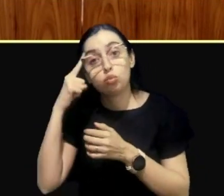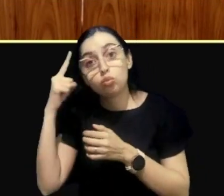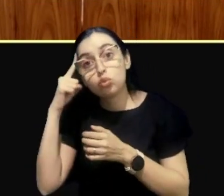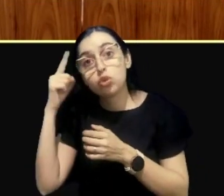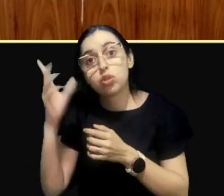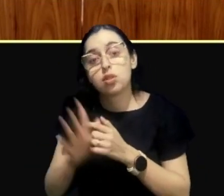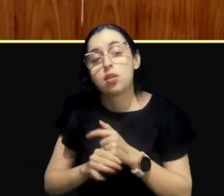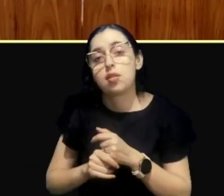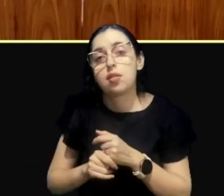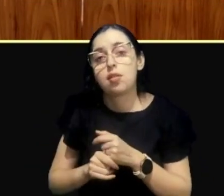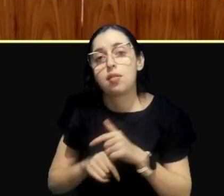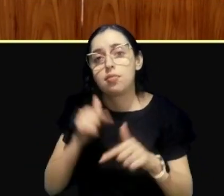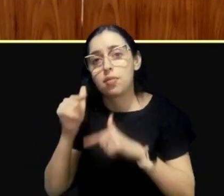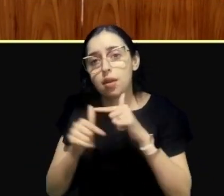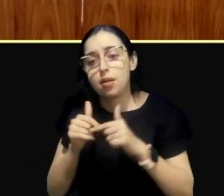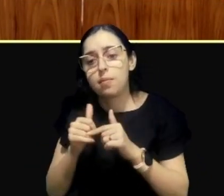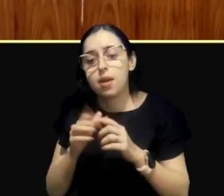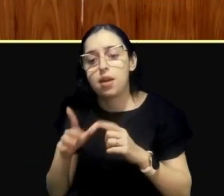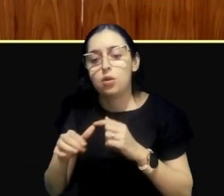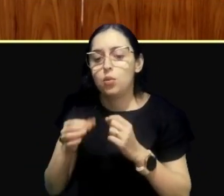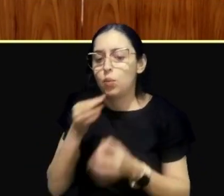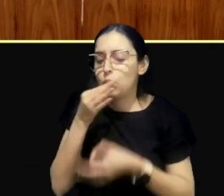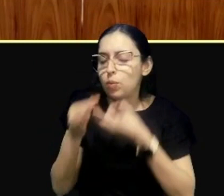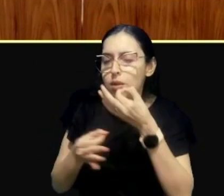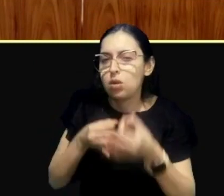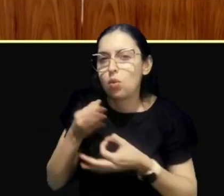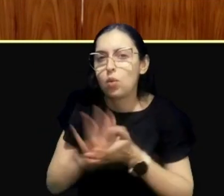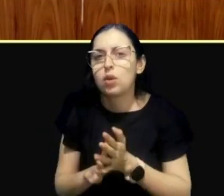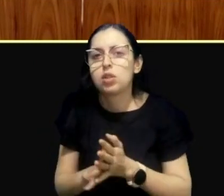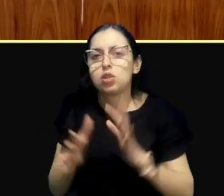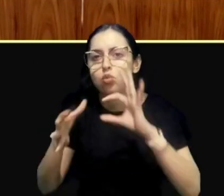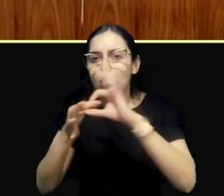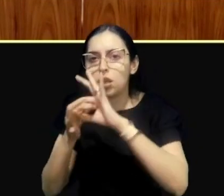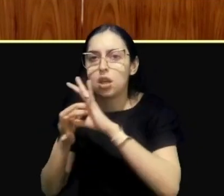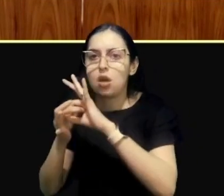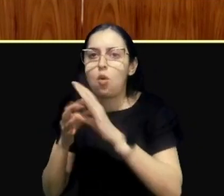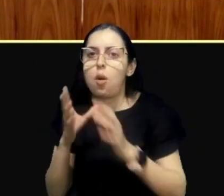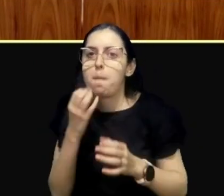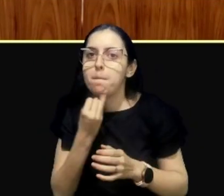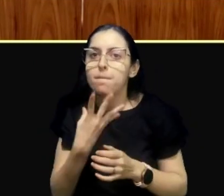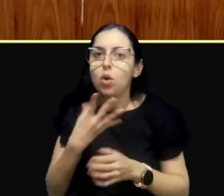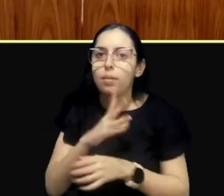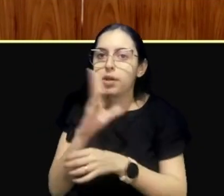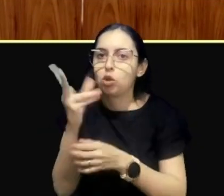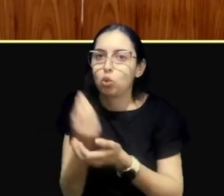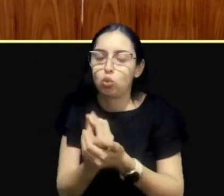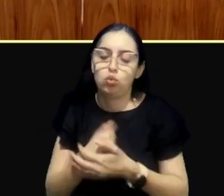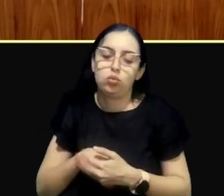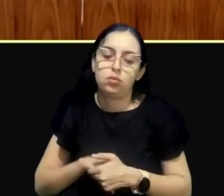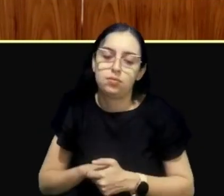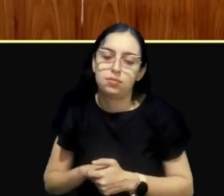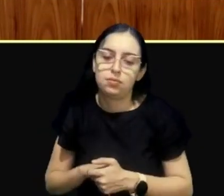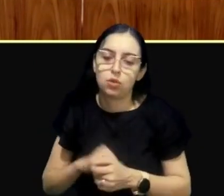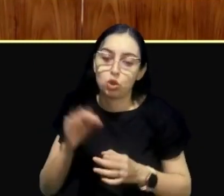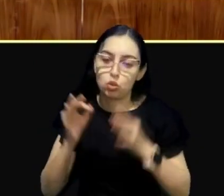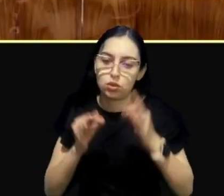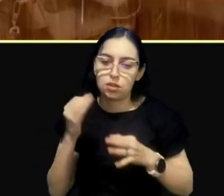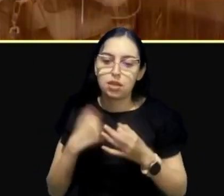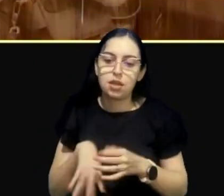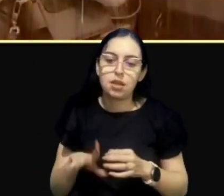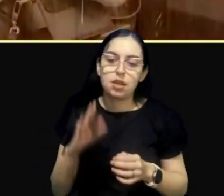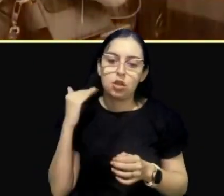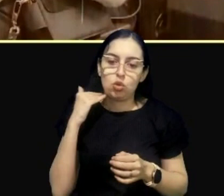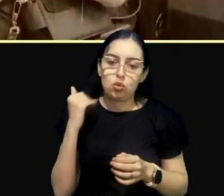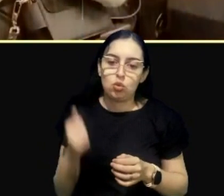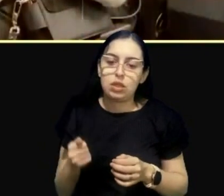haja essa união para esse benefício a todos. A Penso juíza Janaína quer fazer uma